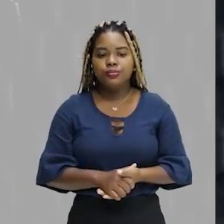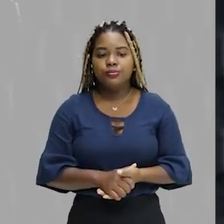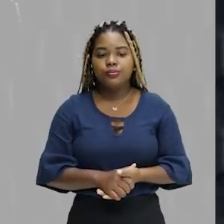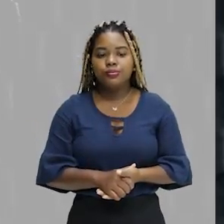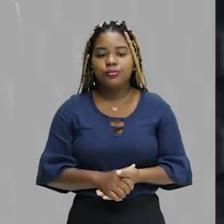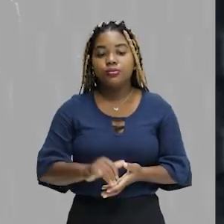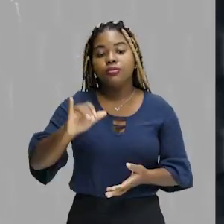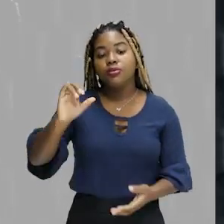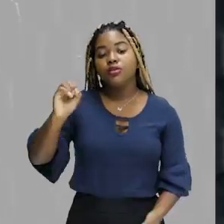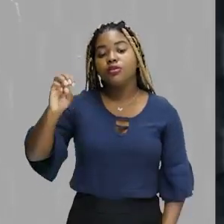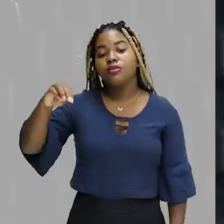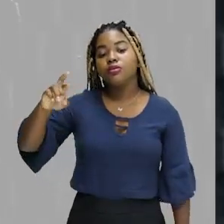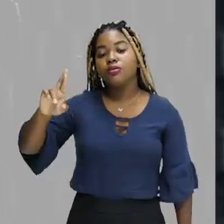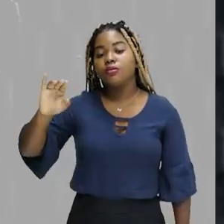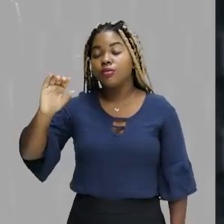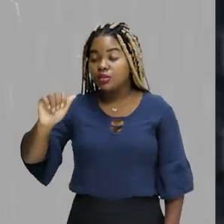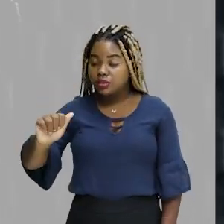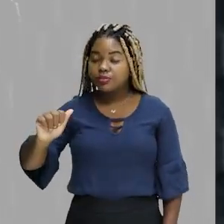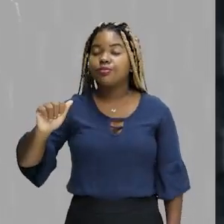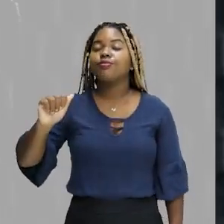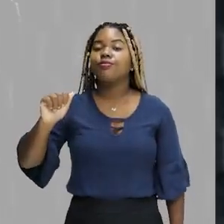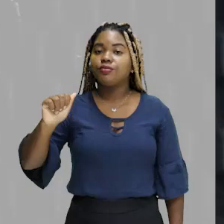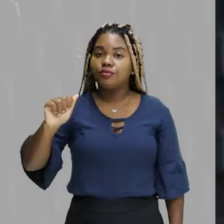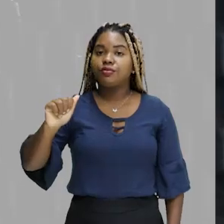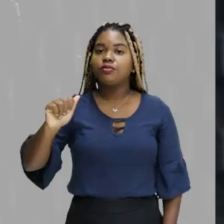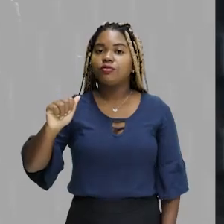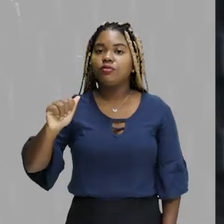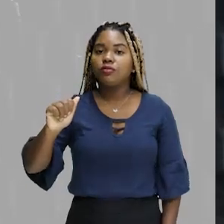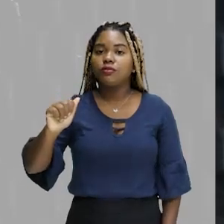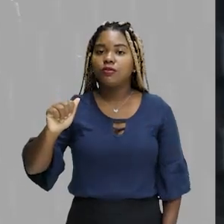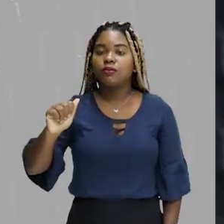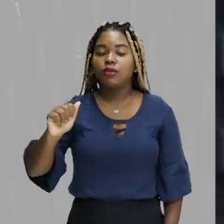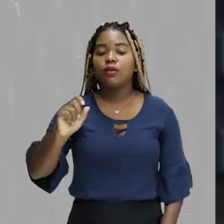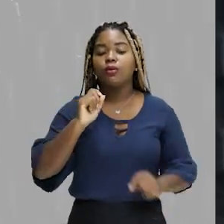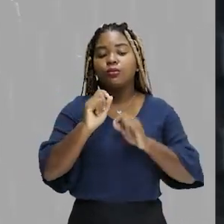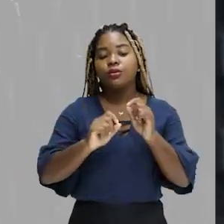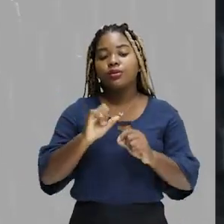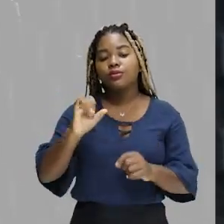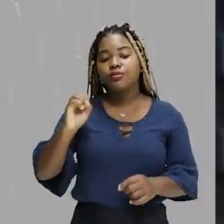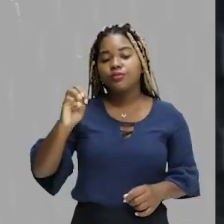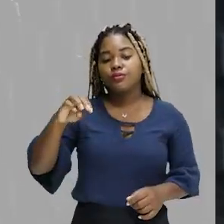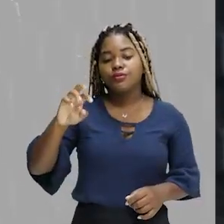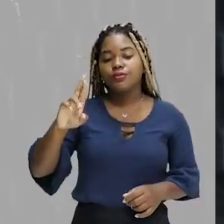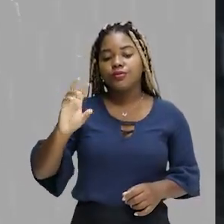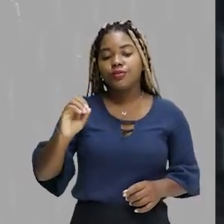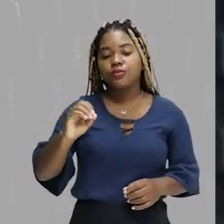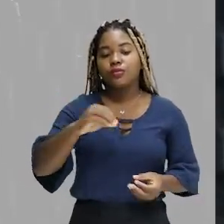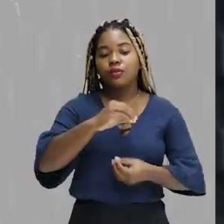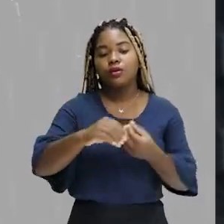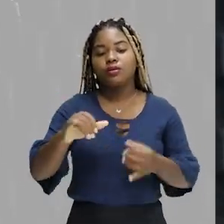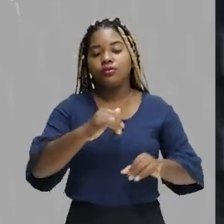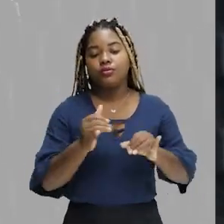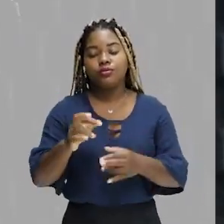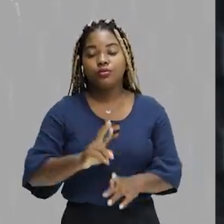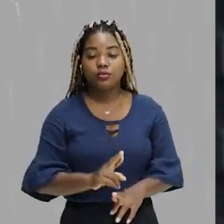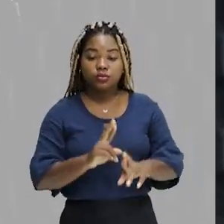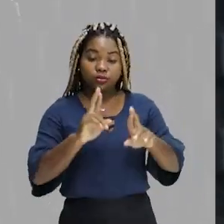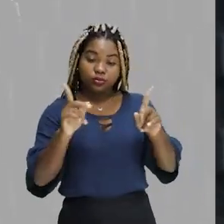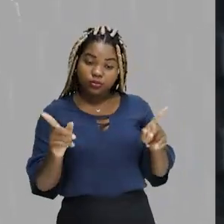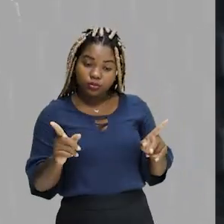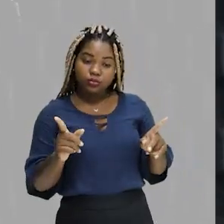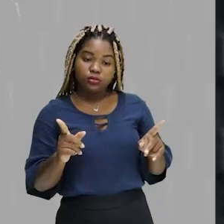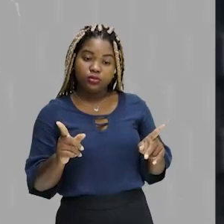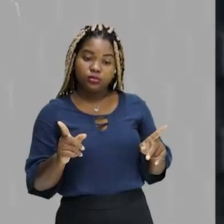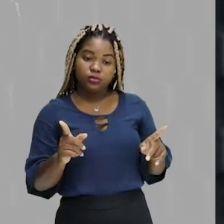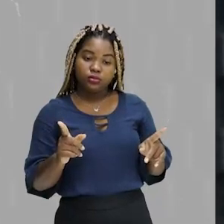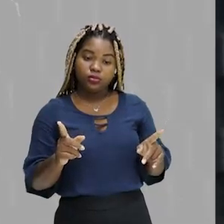isomeria. Eles são isômeros. O que é um isômero? são compostos diferentes. Eu tenho o